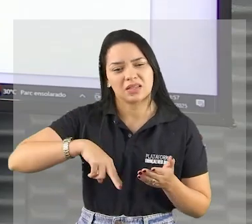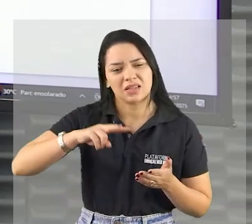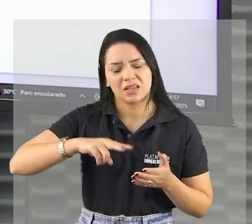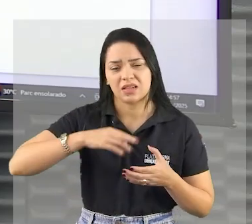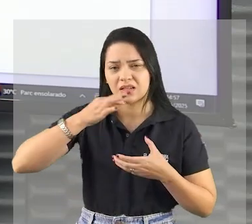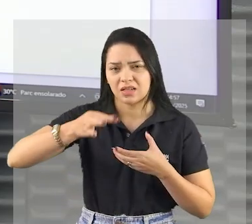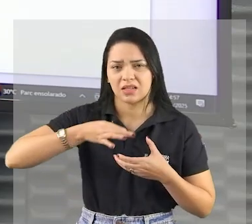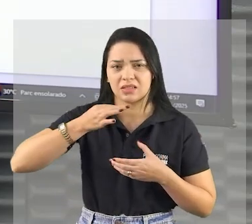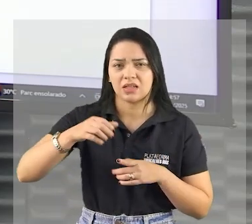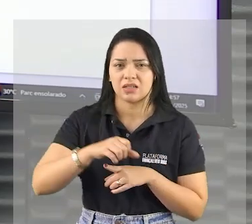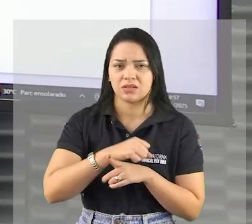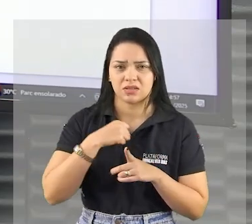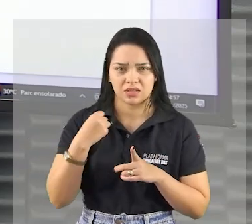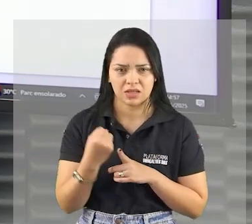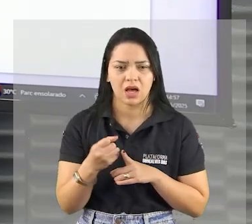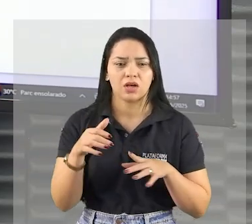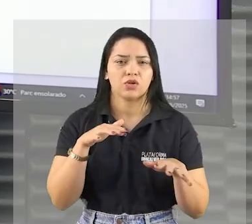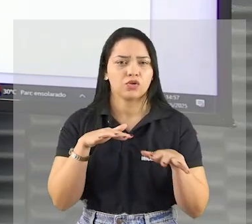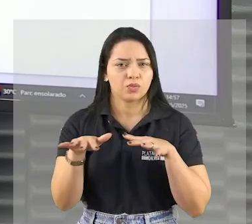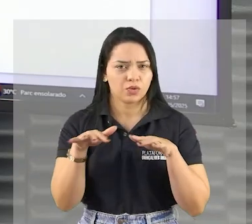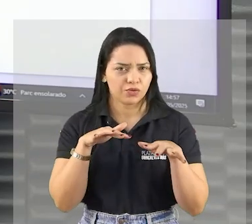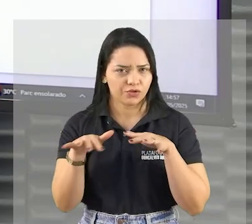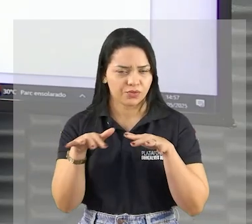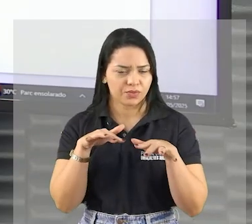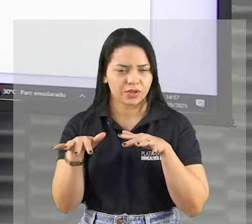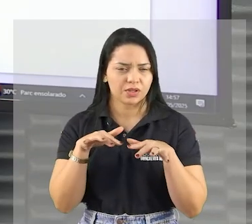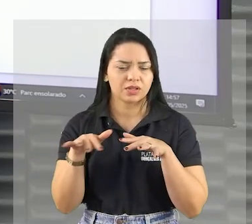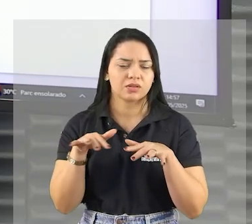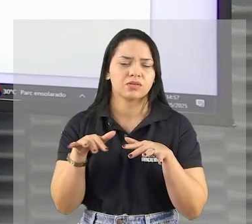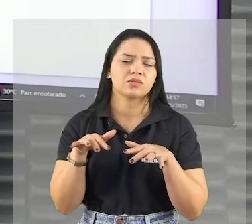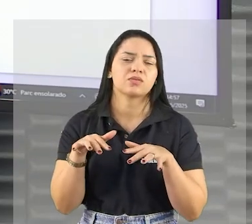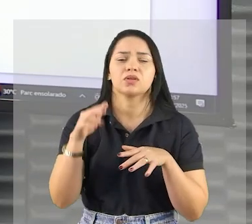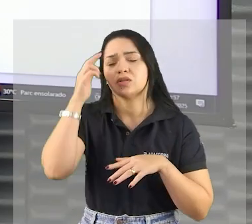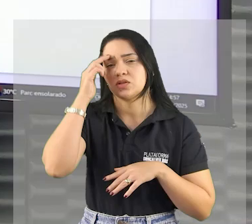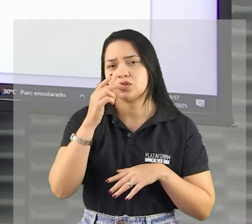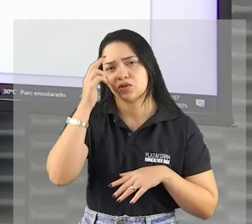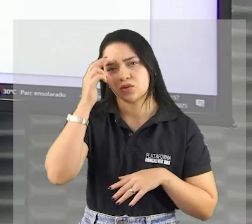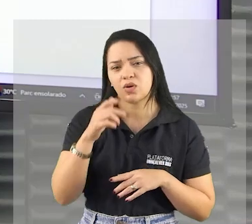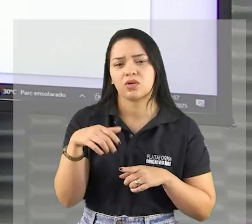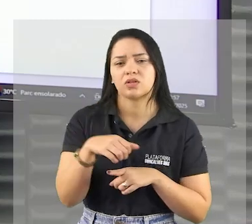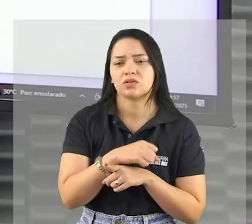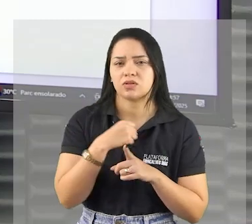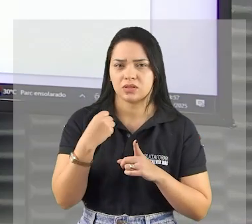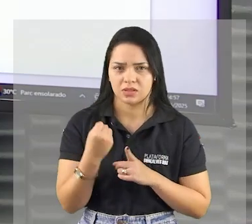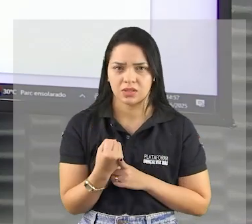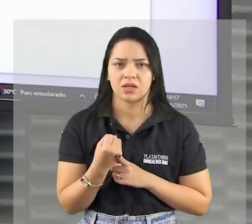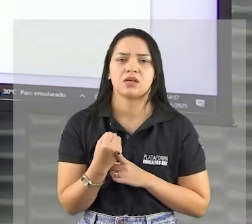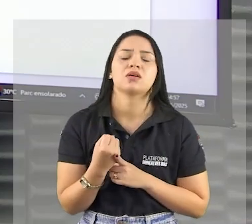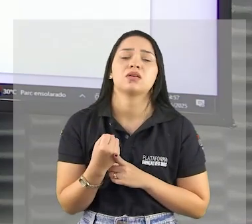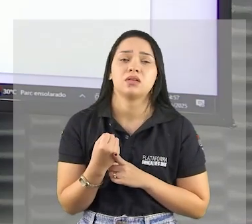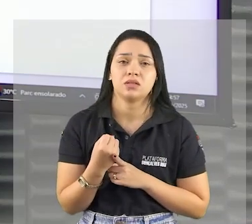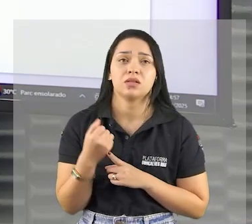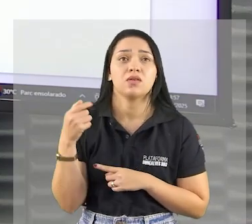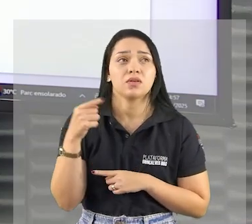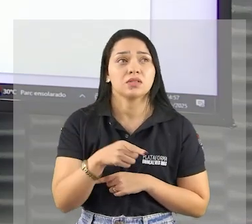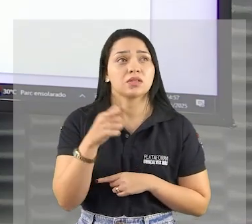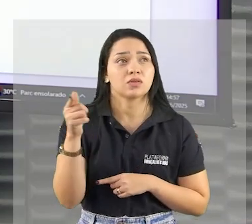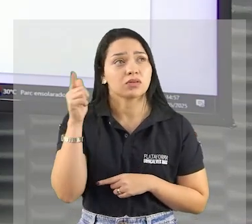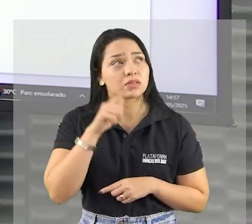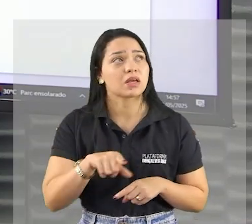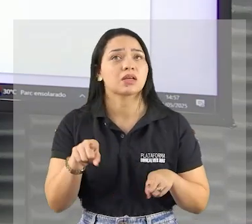a sociedade, o movimento, os movimentos históricos e sociais, né? O quanto você